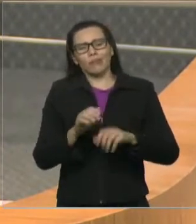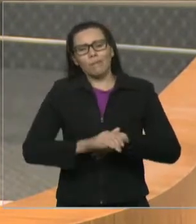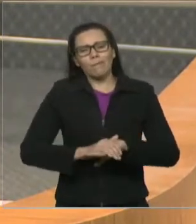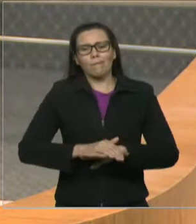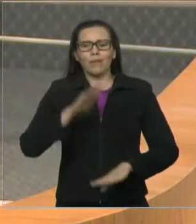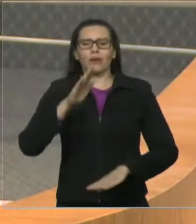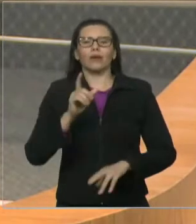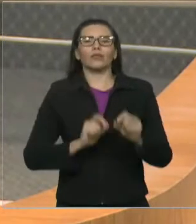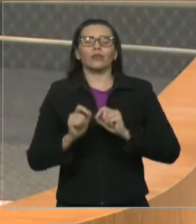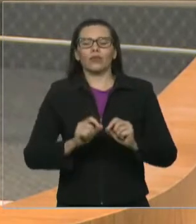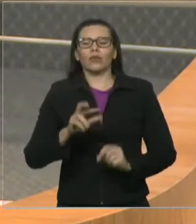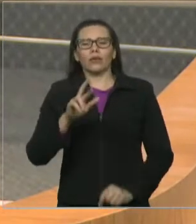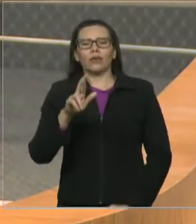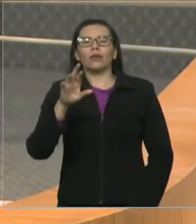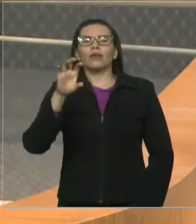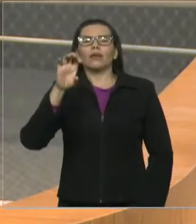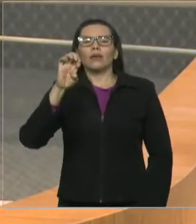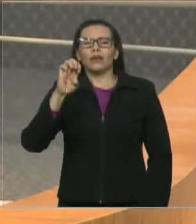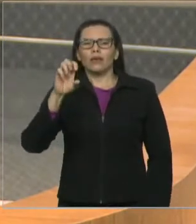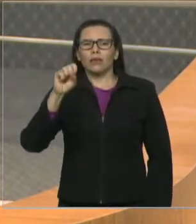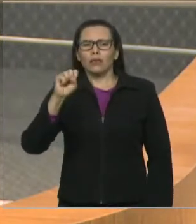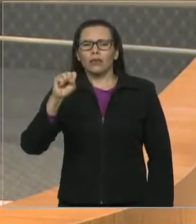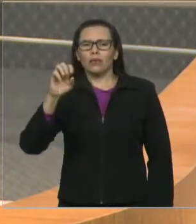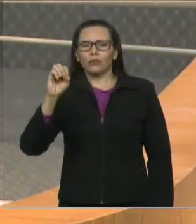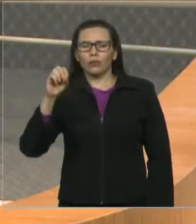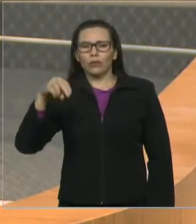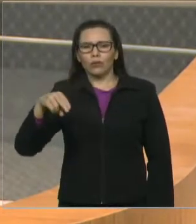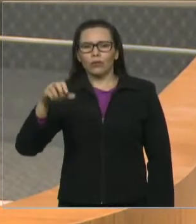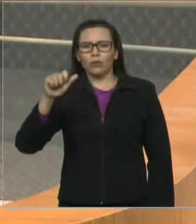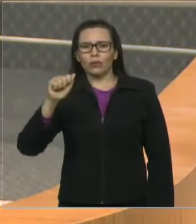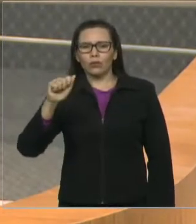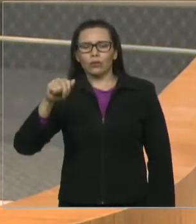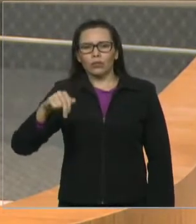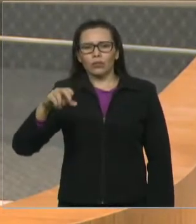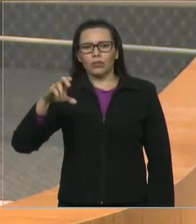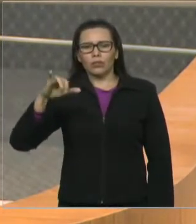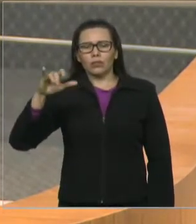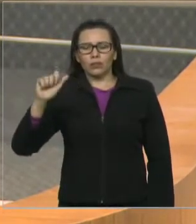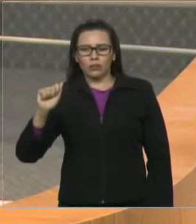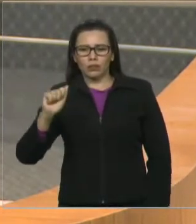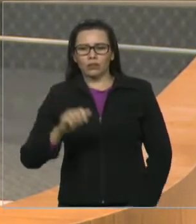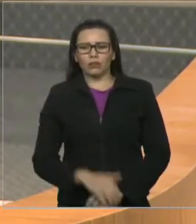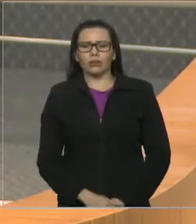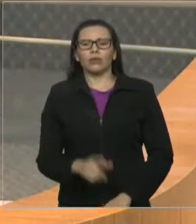é um exame que é importantíssimo para falar da doença de Crohn